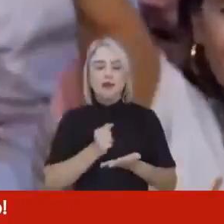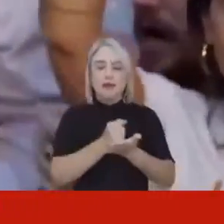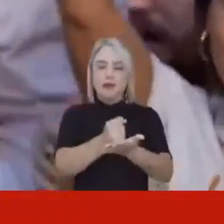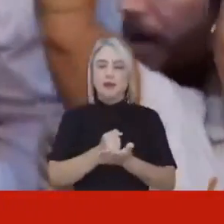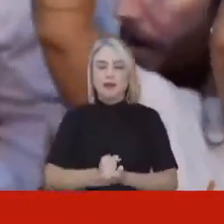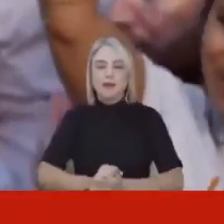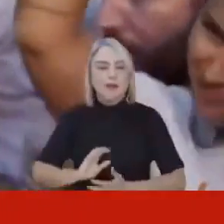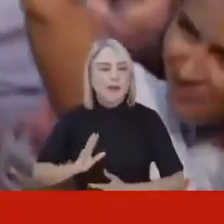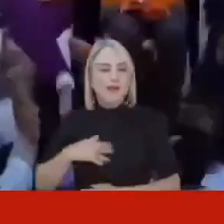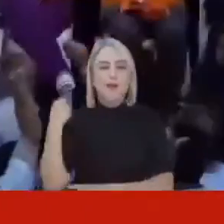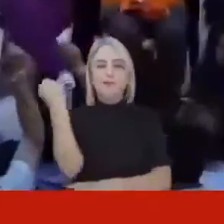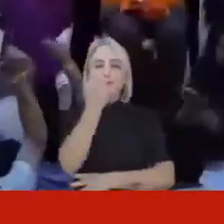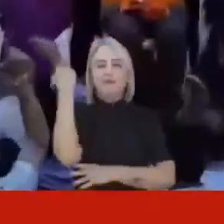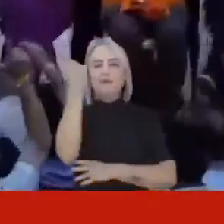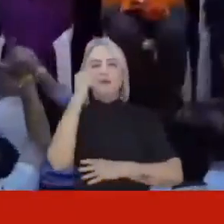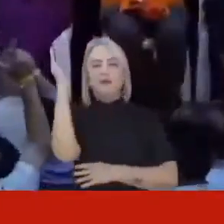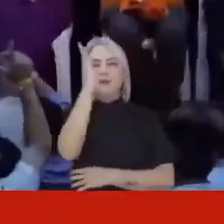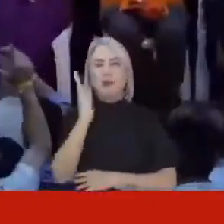Brasil!